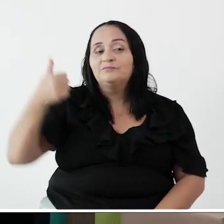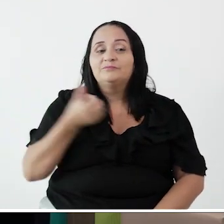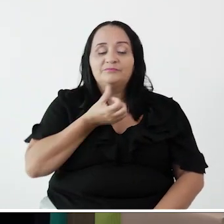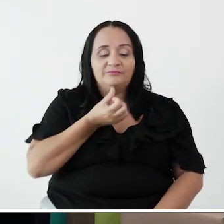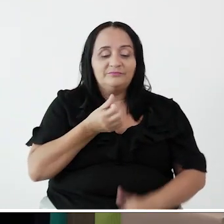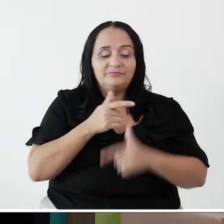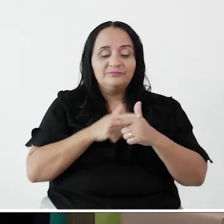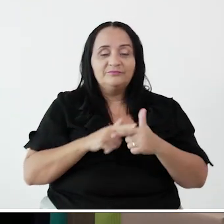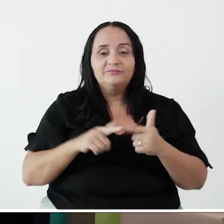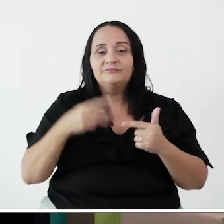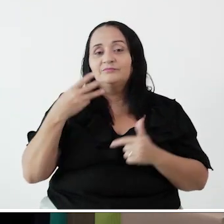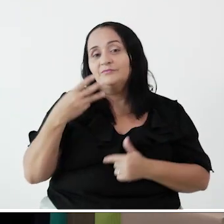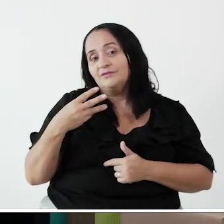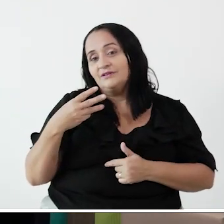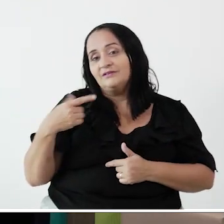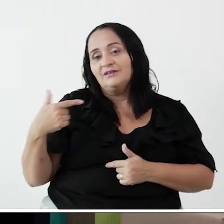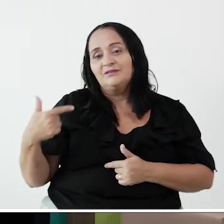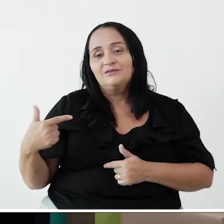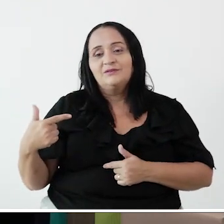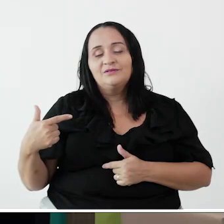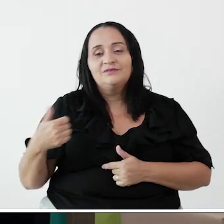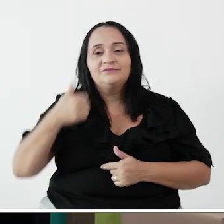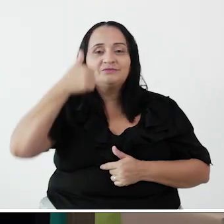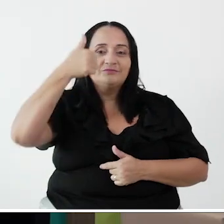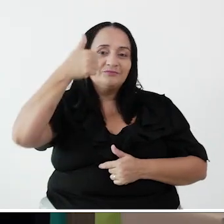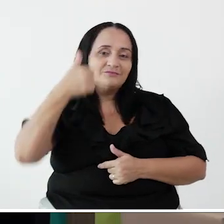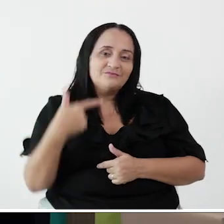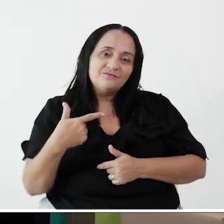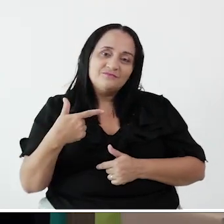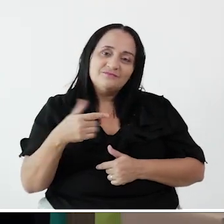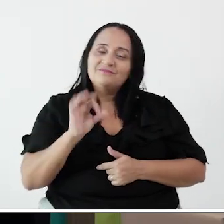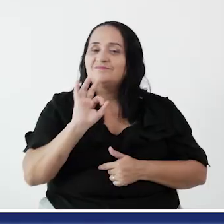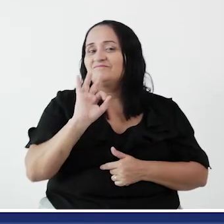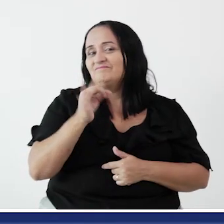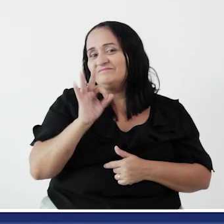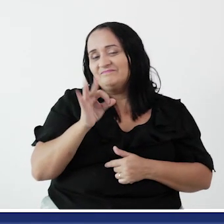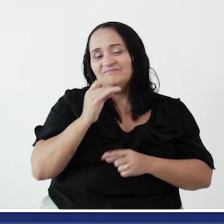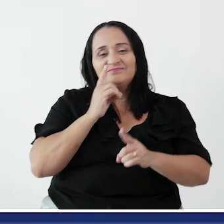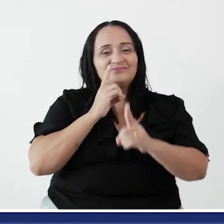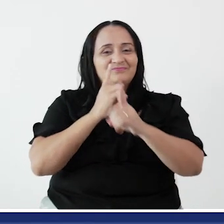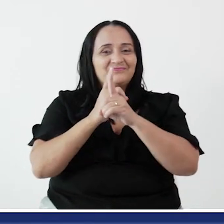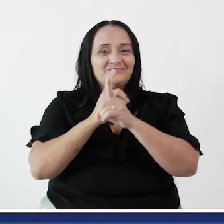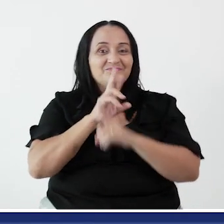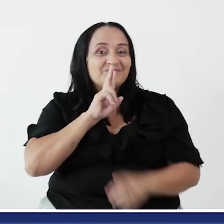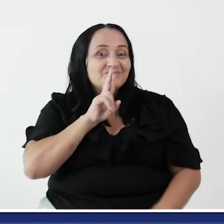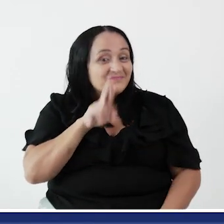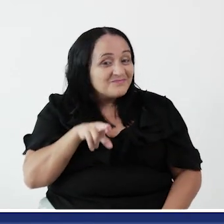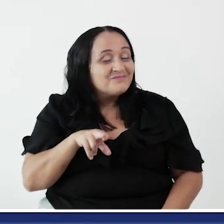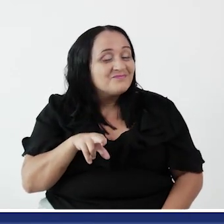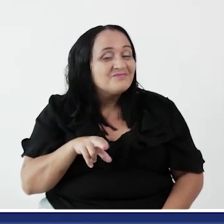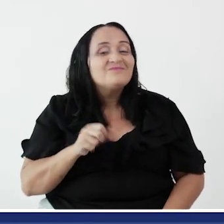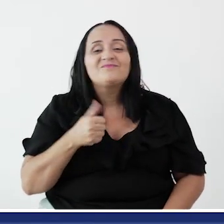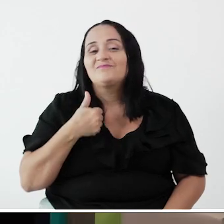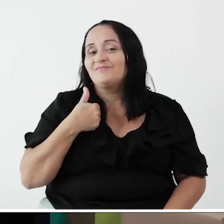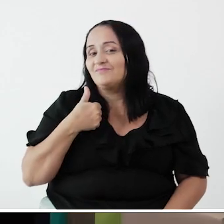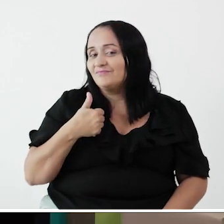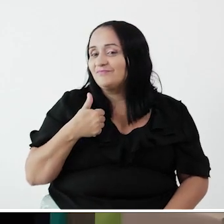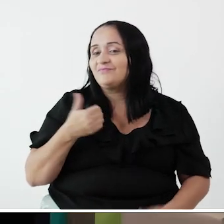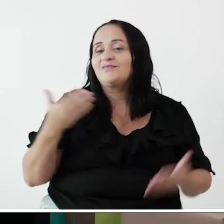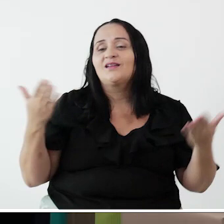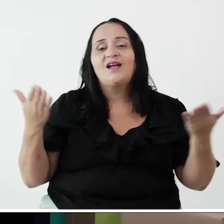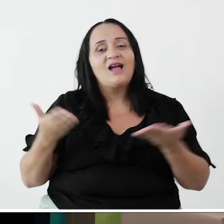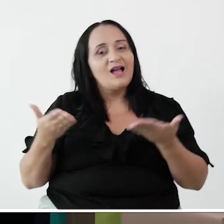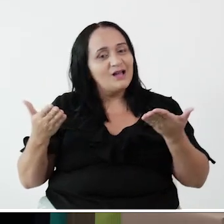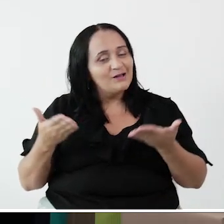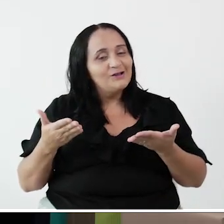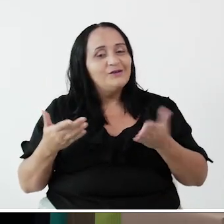dá 1 e 6 dividido por 3 dá 2. Encontrei resposta agora? Sim, 1/2.